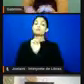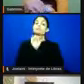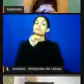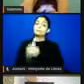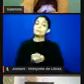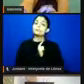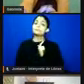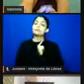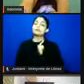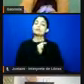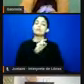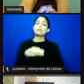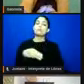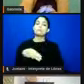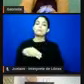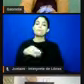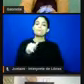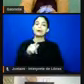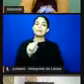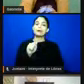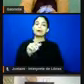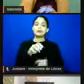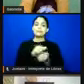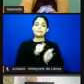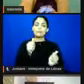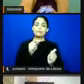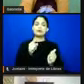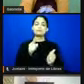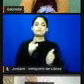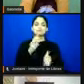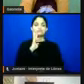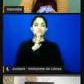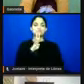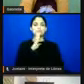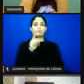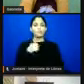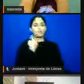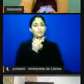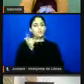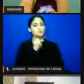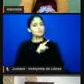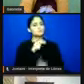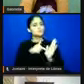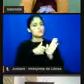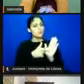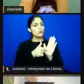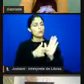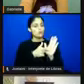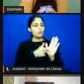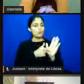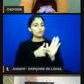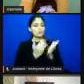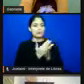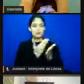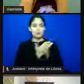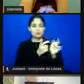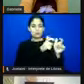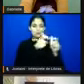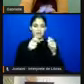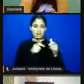também muito legal. A gente conseguiu espacializar algumas das organizações, que a gente conseguiu localizar na cidade.